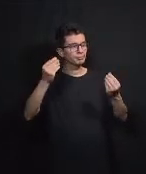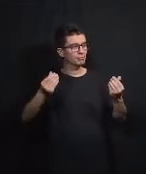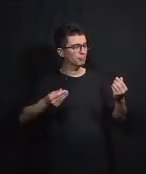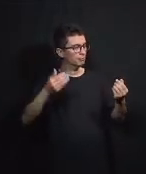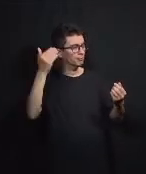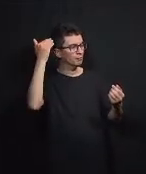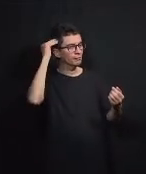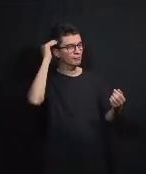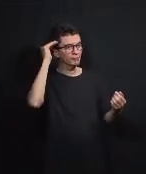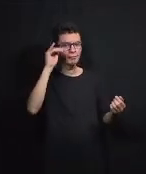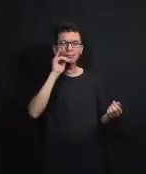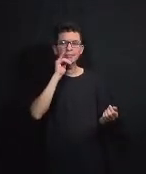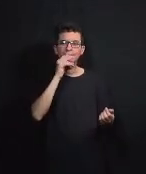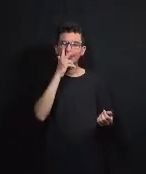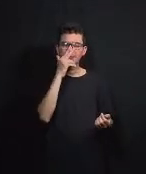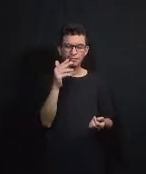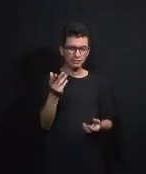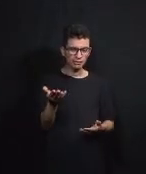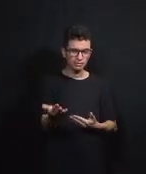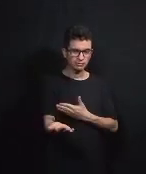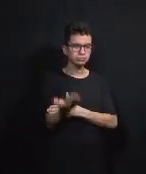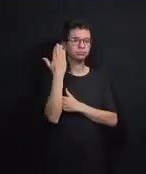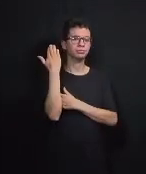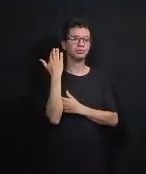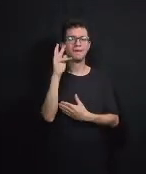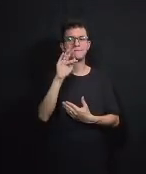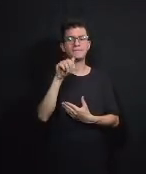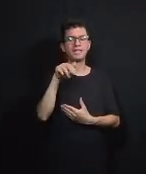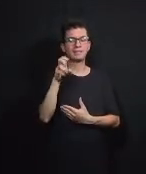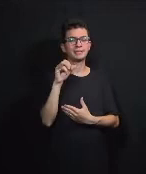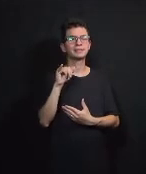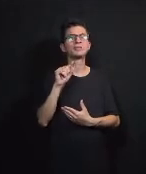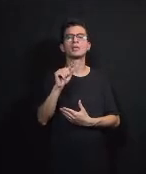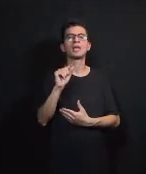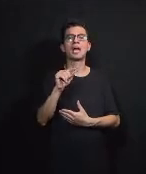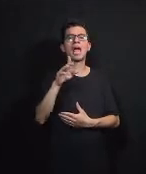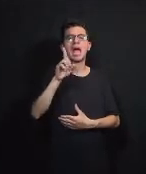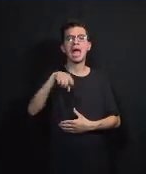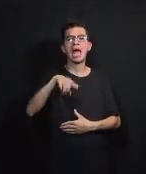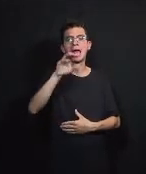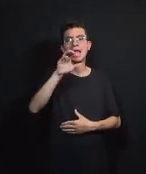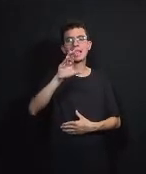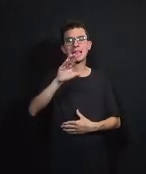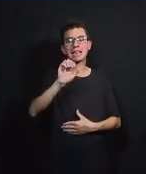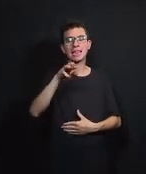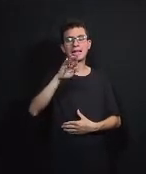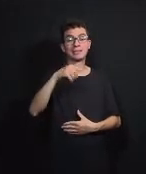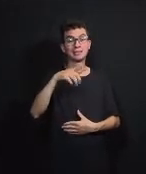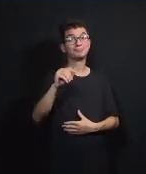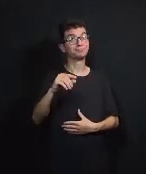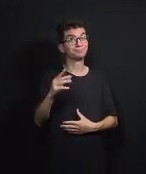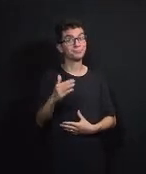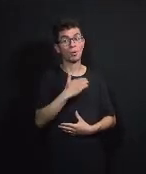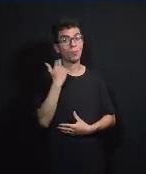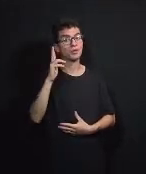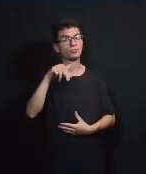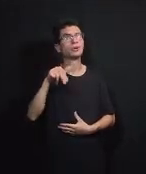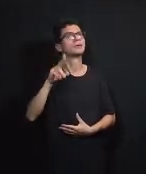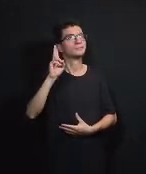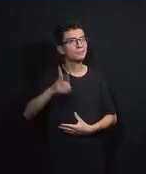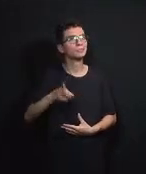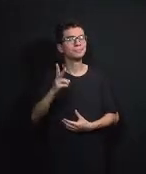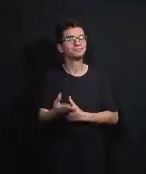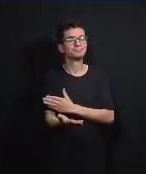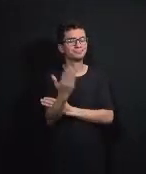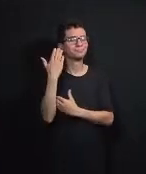dessa fênix que nunca morre, que é o Centrão, né? Nosso conhecido Centrão. Bom, mas isso